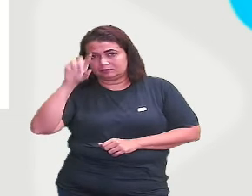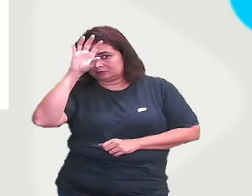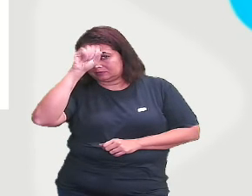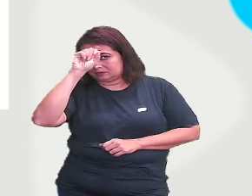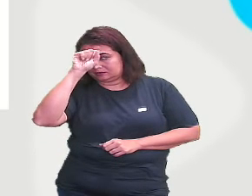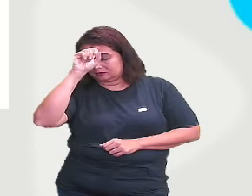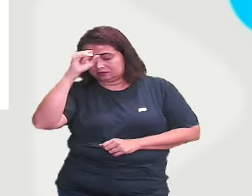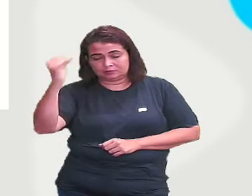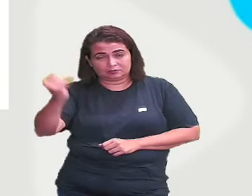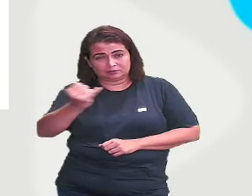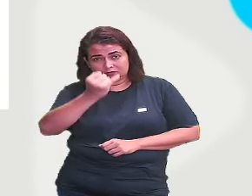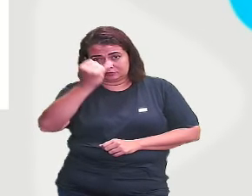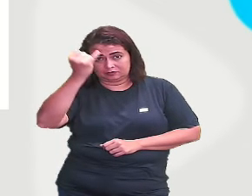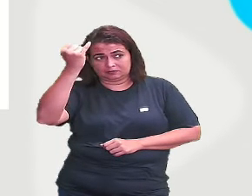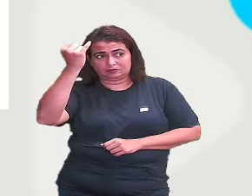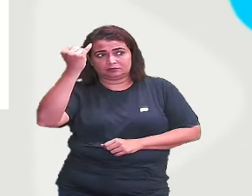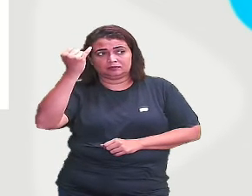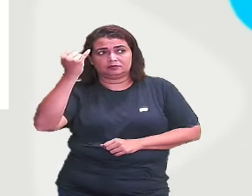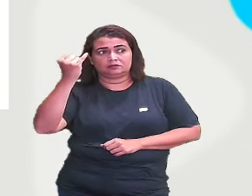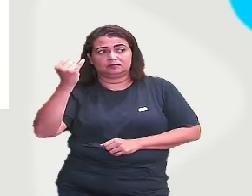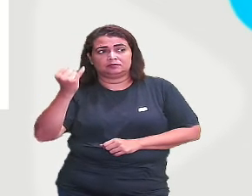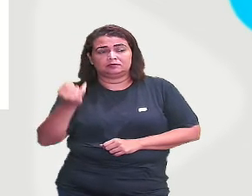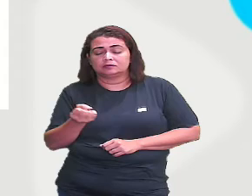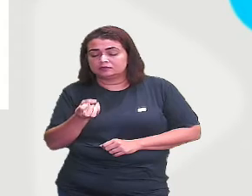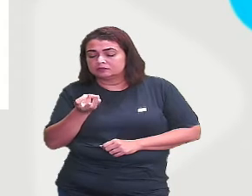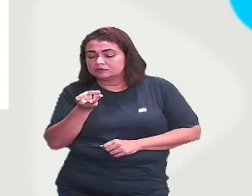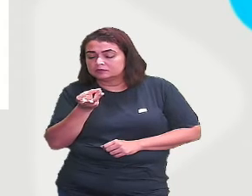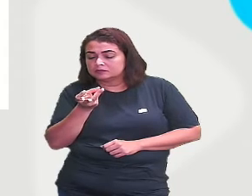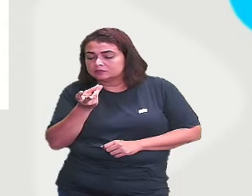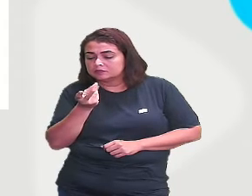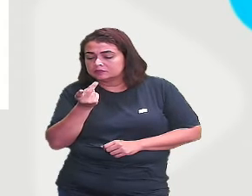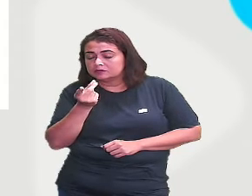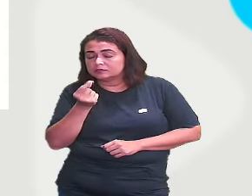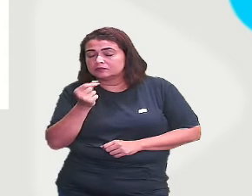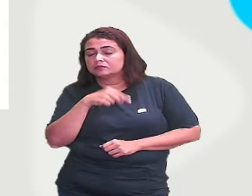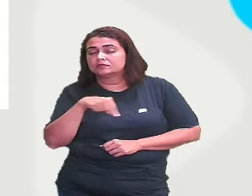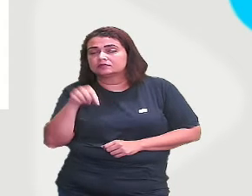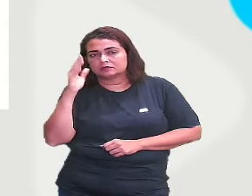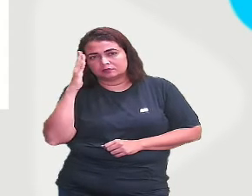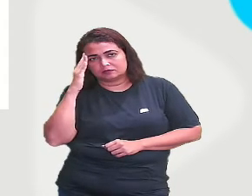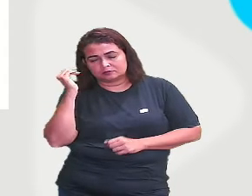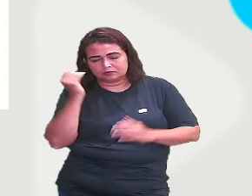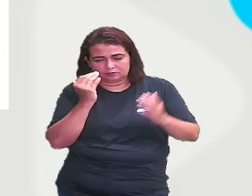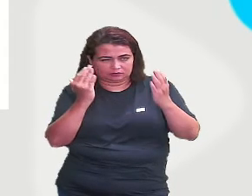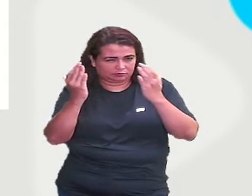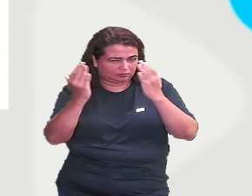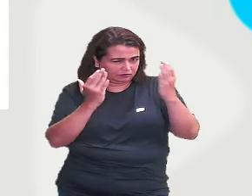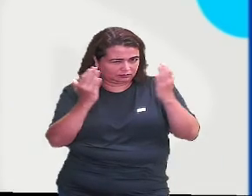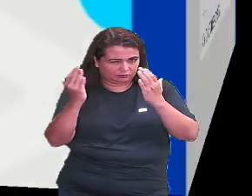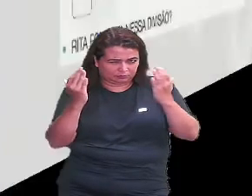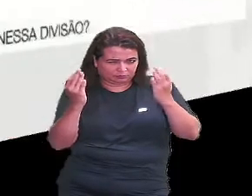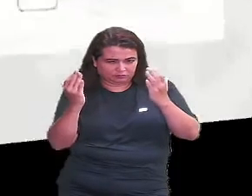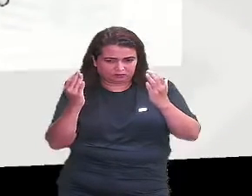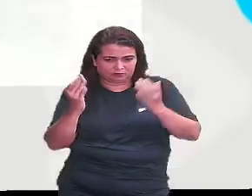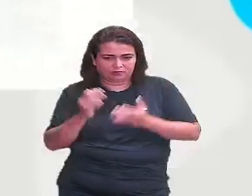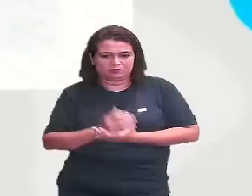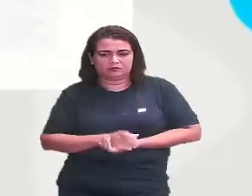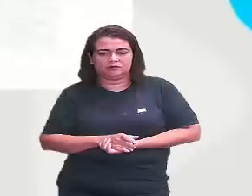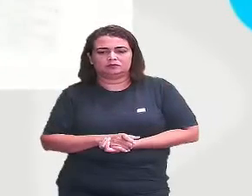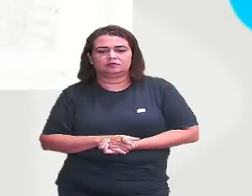como é importante a quantidade e a gente saber comparar as quantidades. Vamos